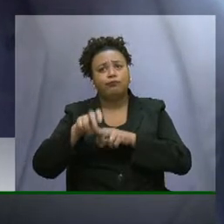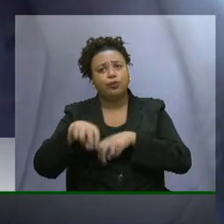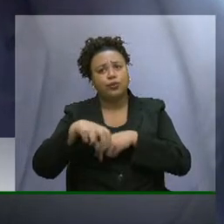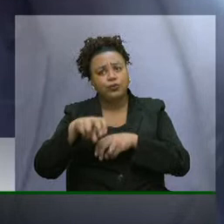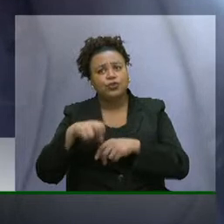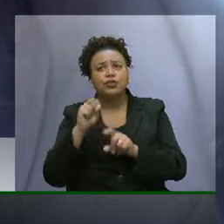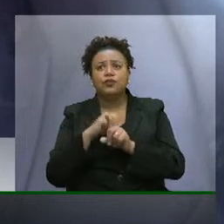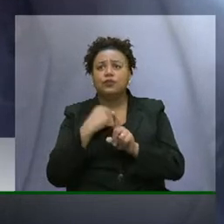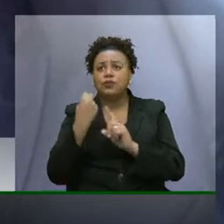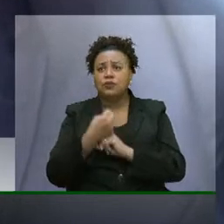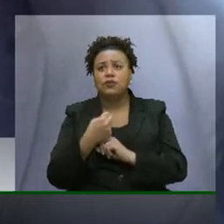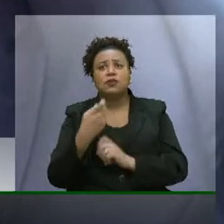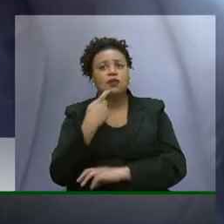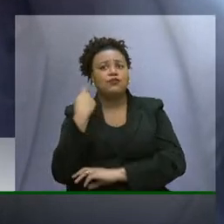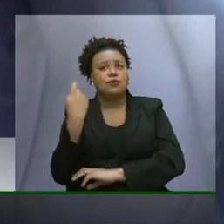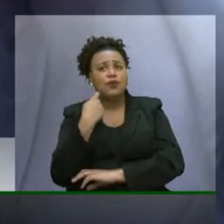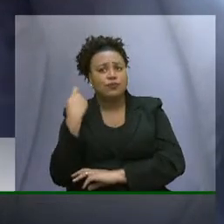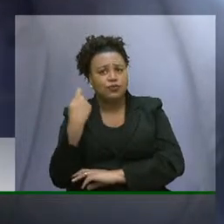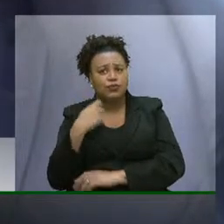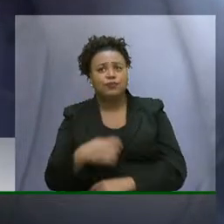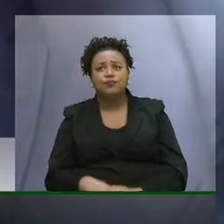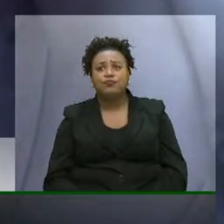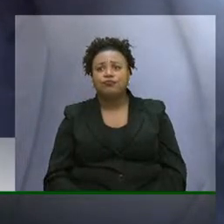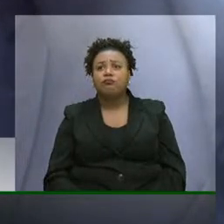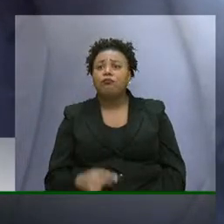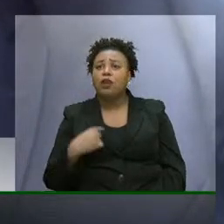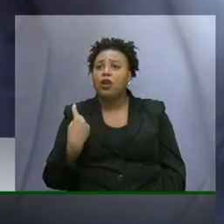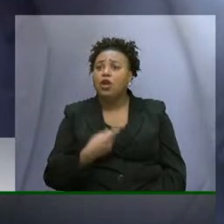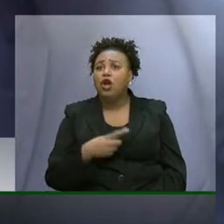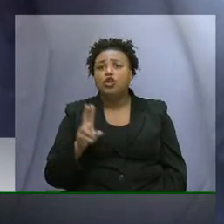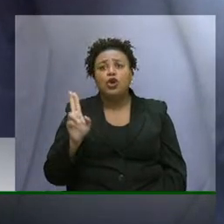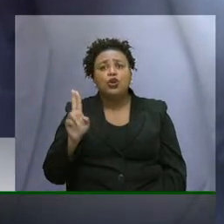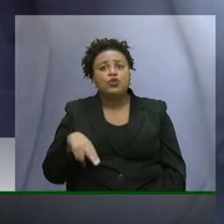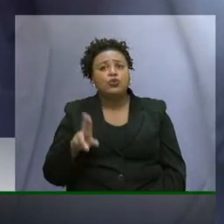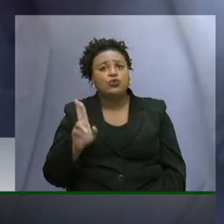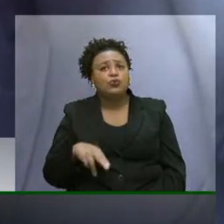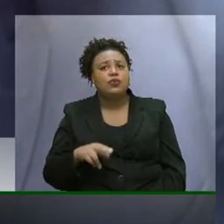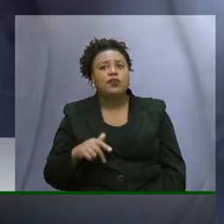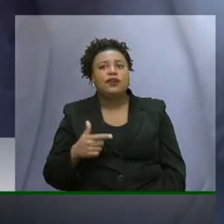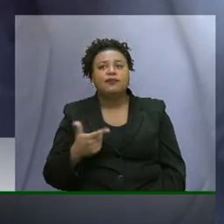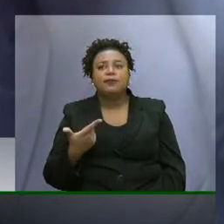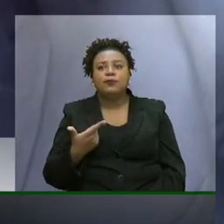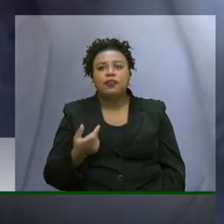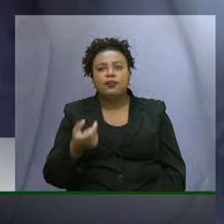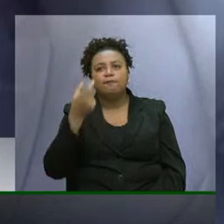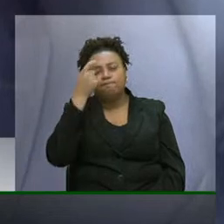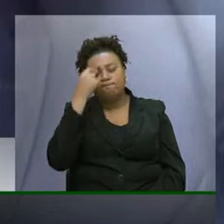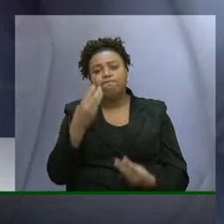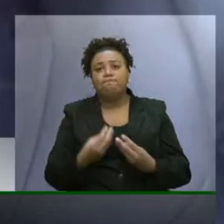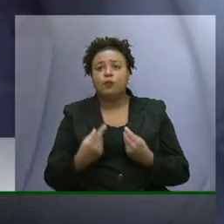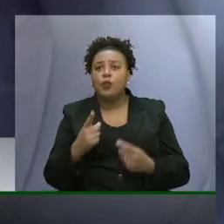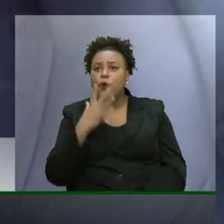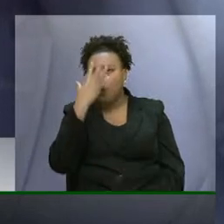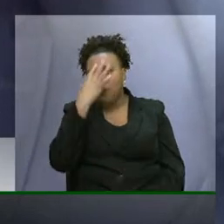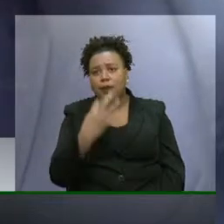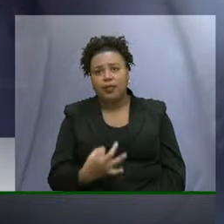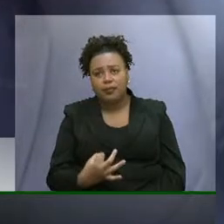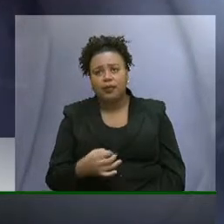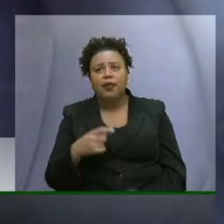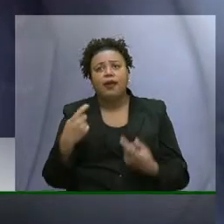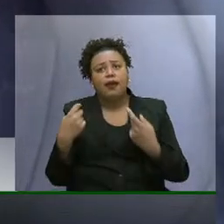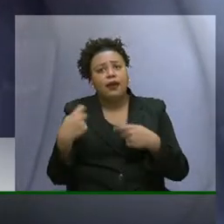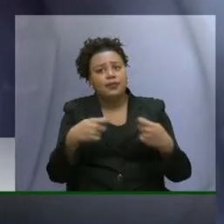da sociedade gaúcha. Nós jamais seríamos insensíveis no sentido de não compreender